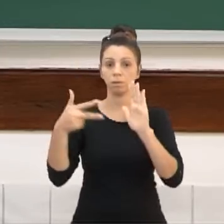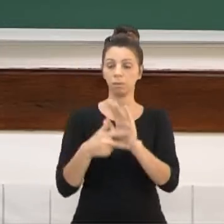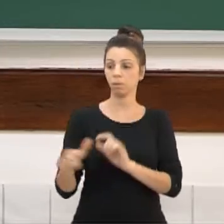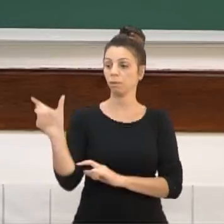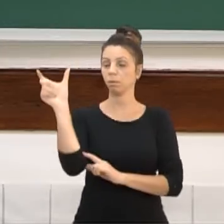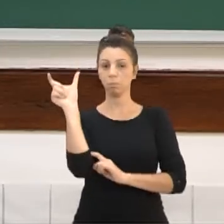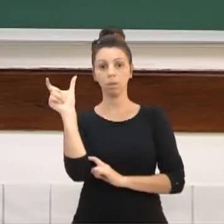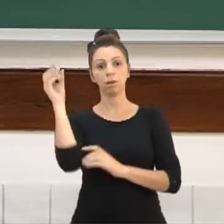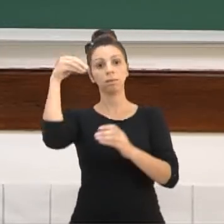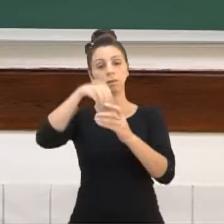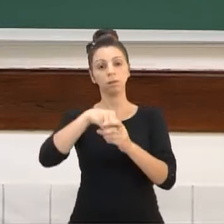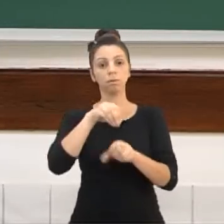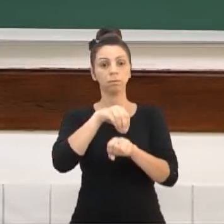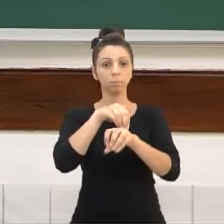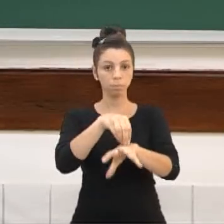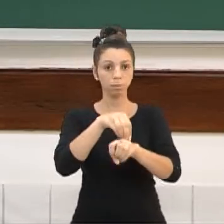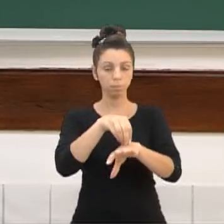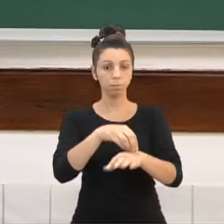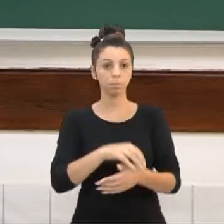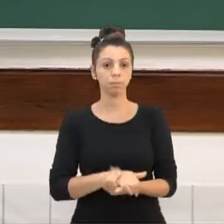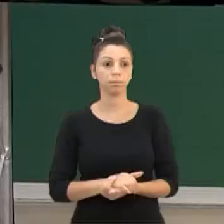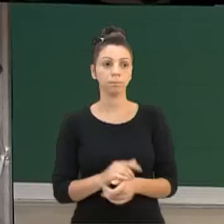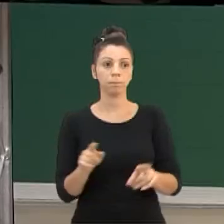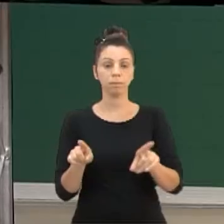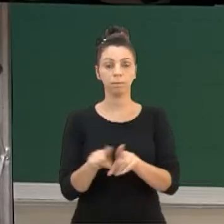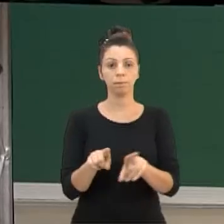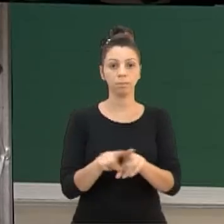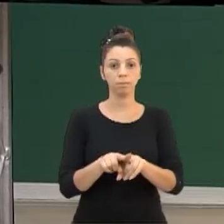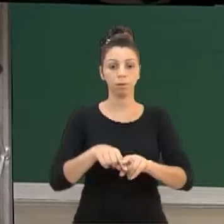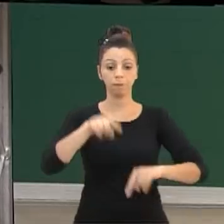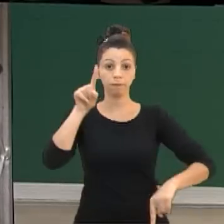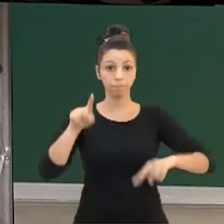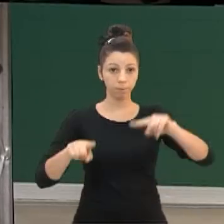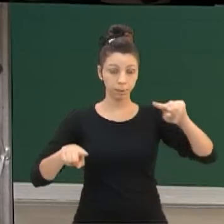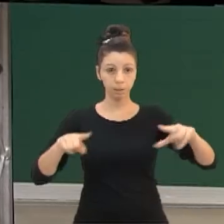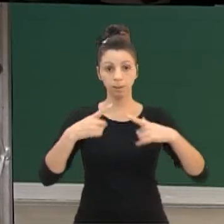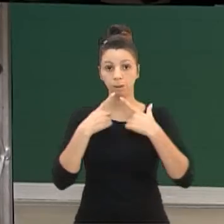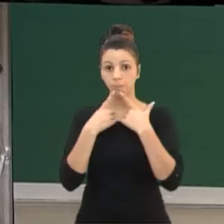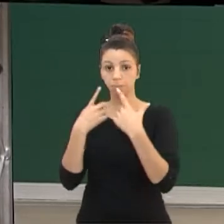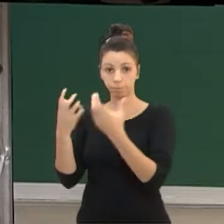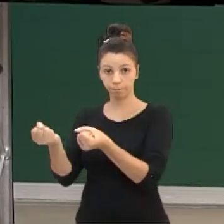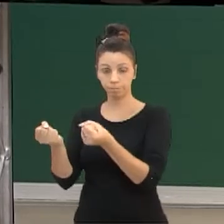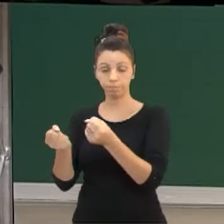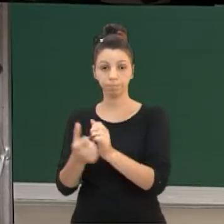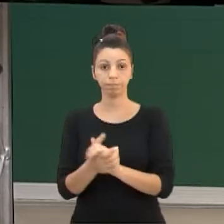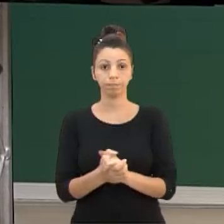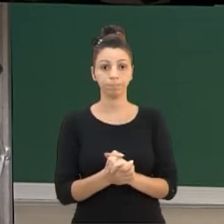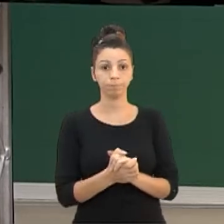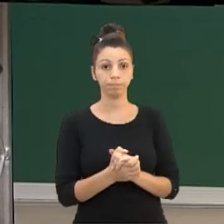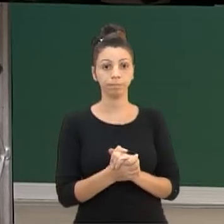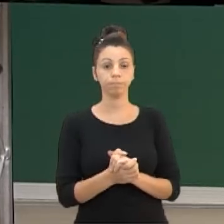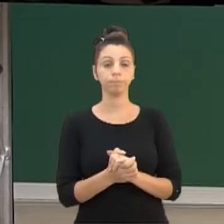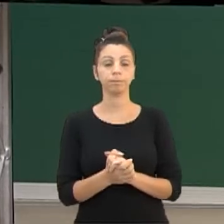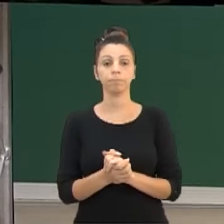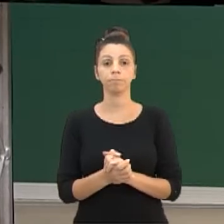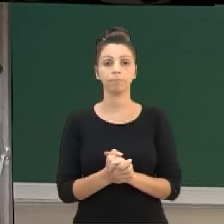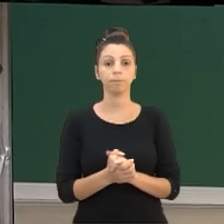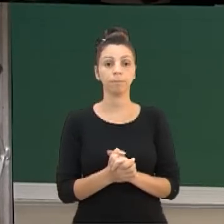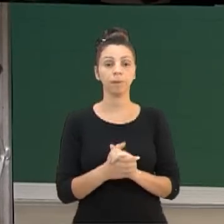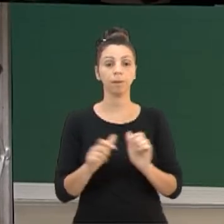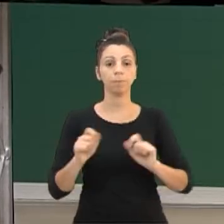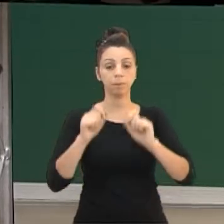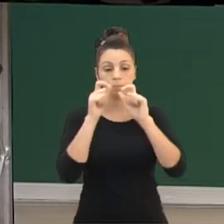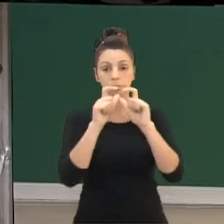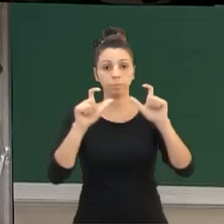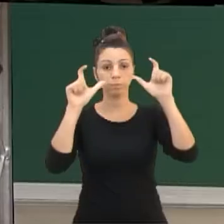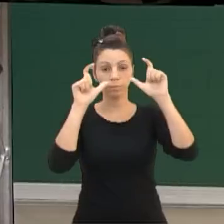podcast. E o que mais? Vimos um pouquinho ali de variação linguística, né? Então, temos que estar atento ali